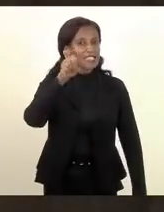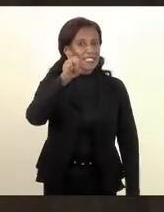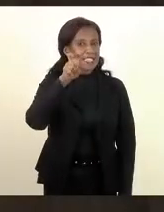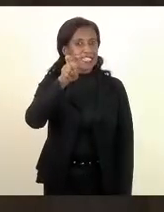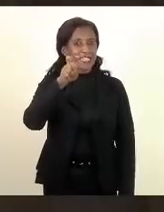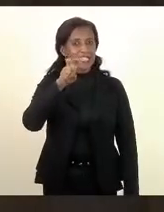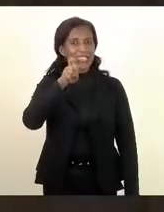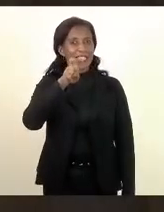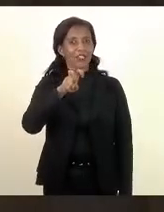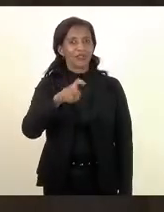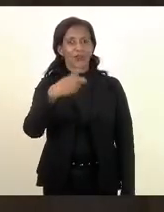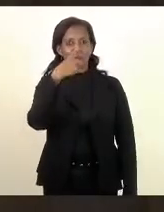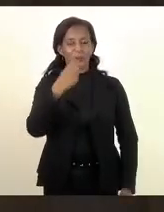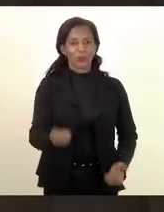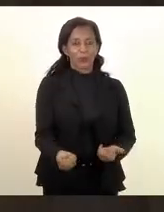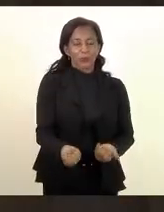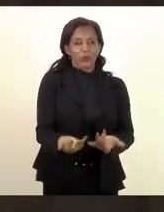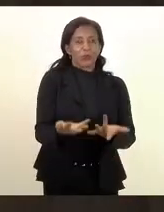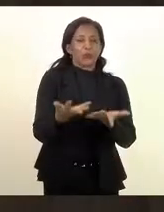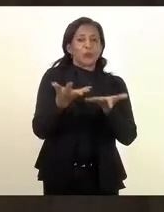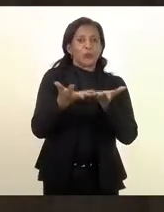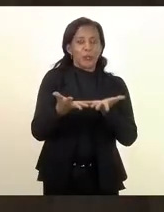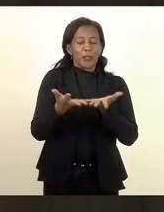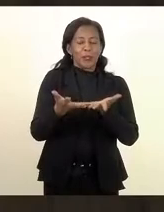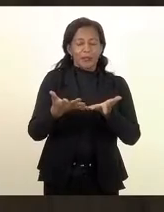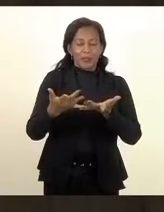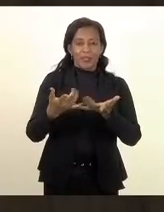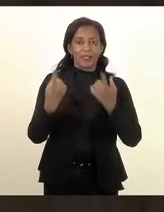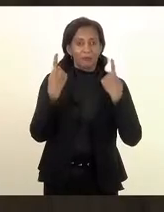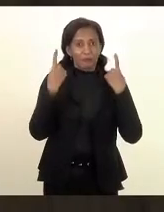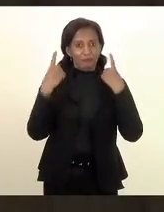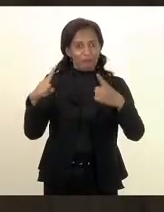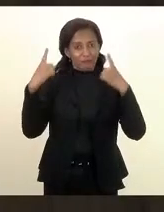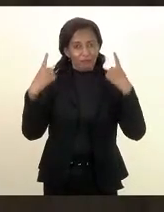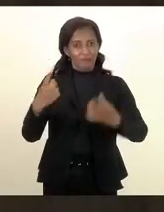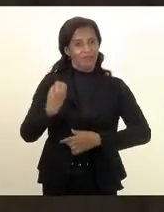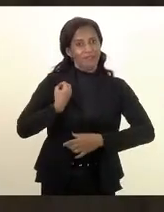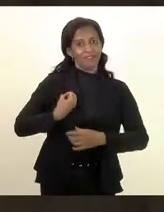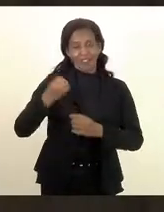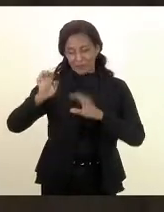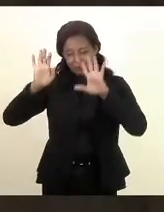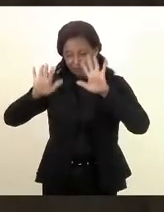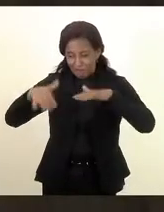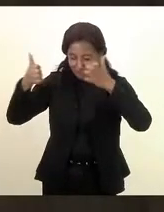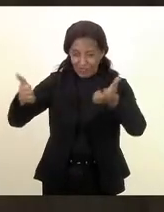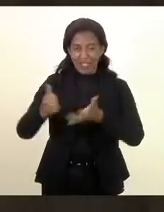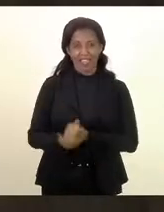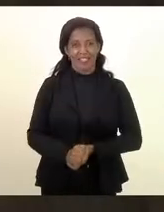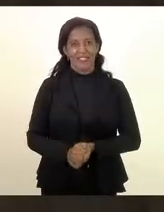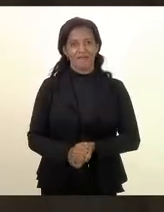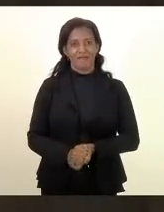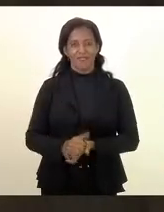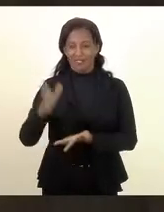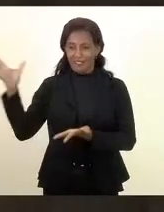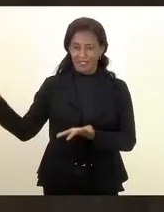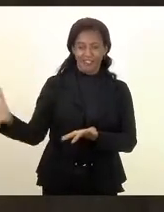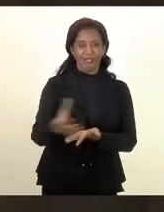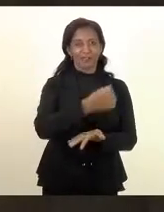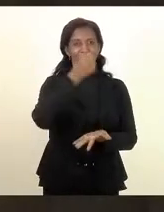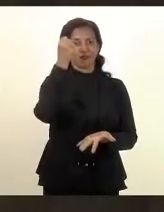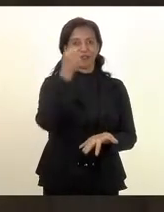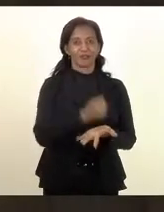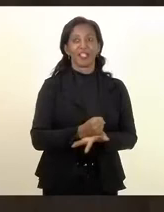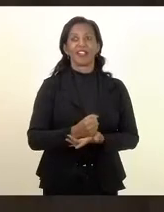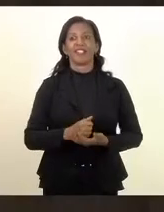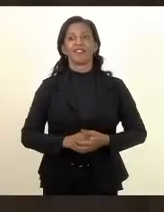chorumes da sociedade que atormentam a vida do cidadão de bem que foram retirados desse convívio e também queria